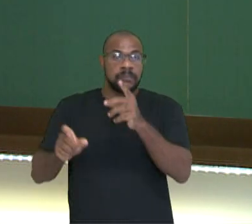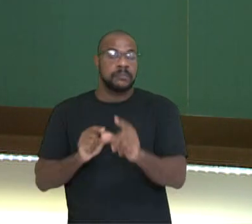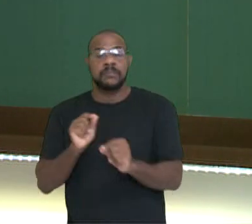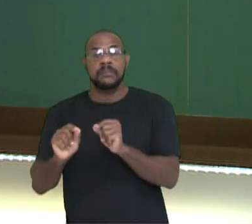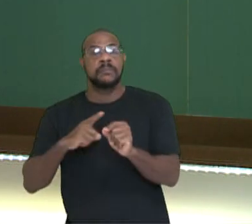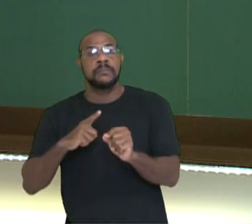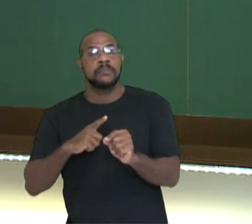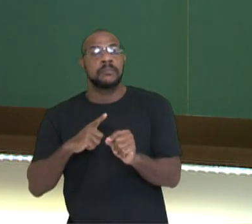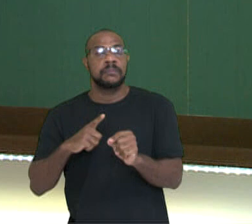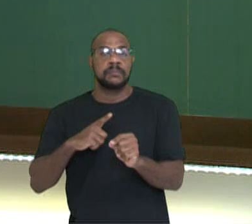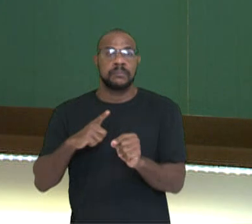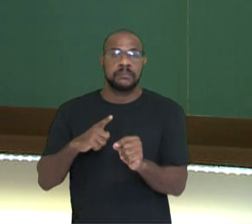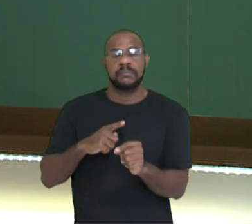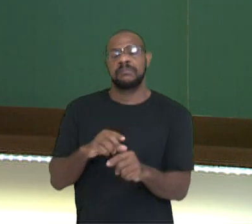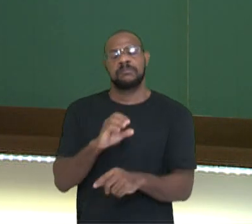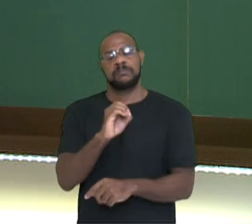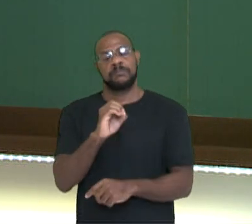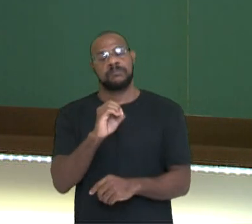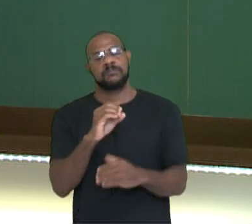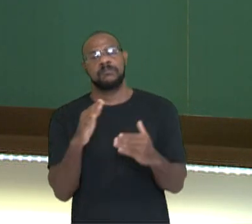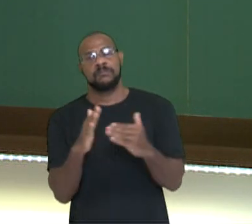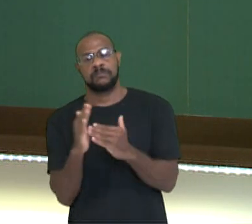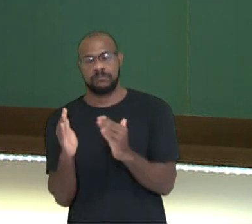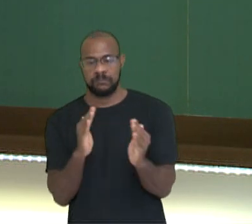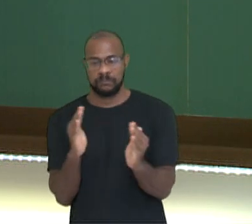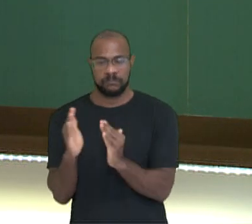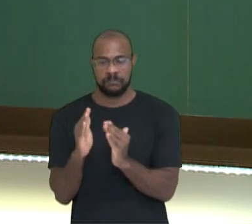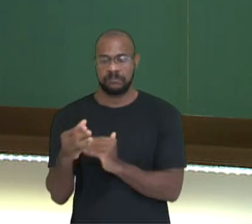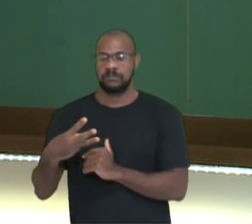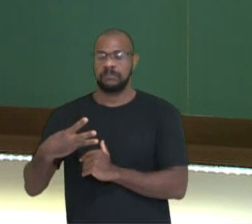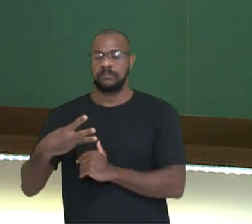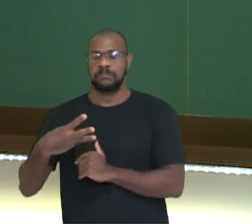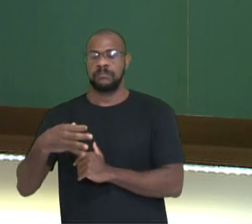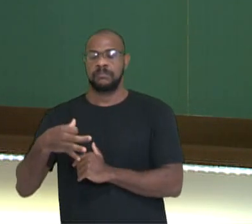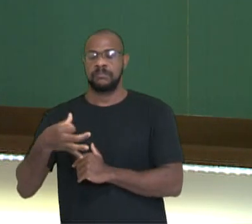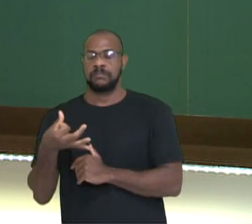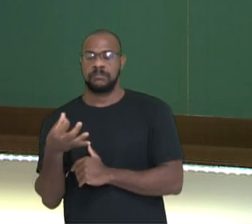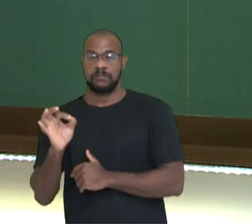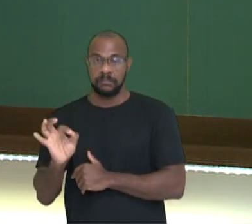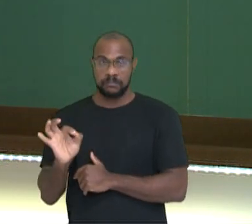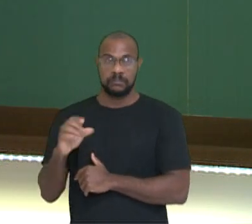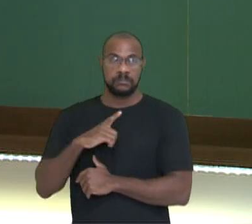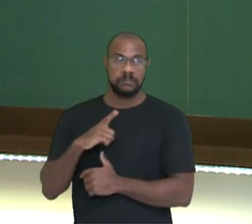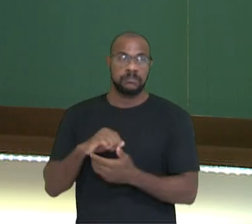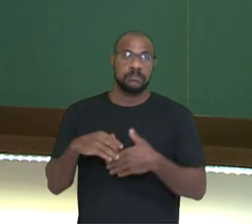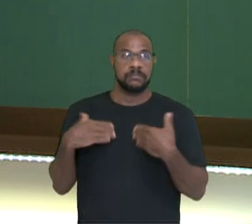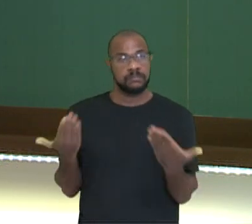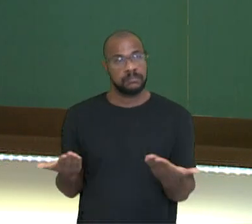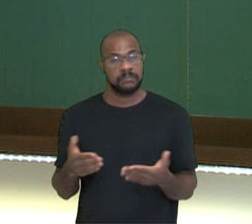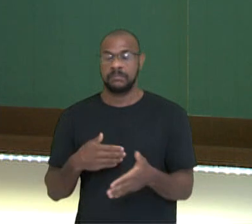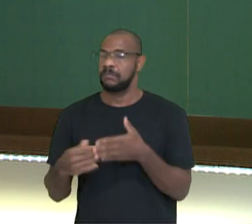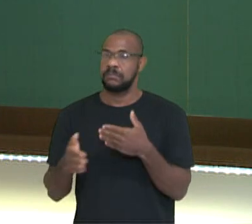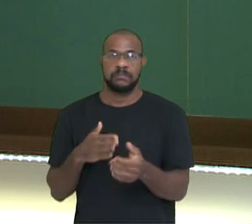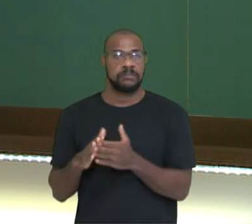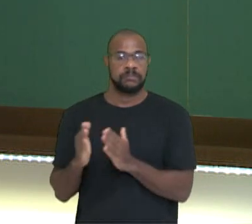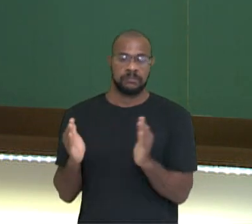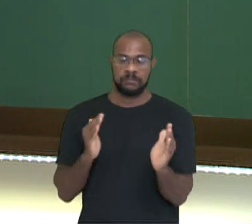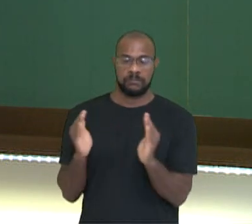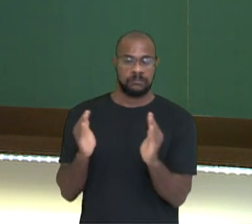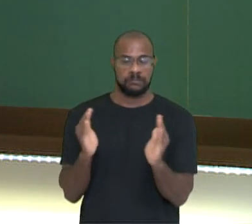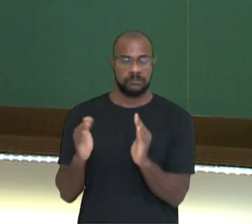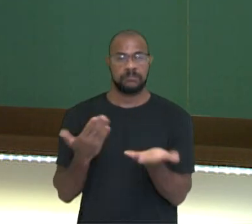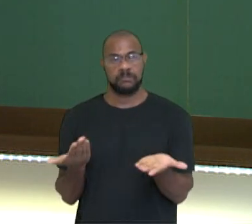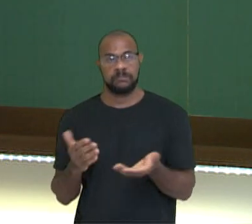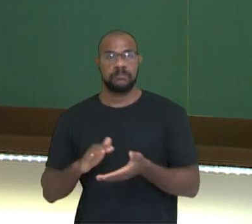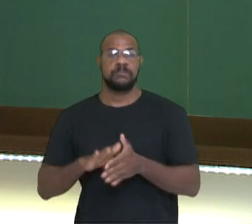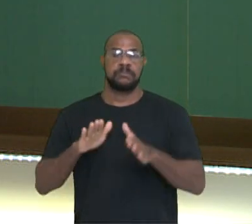estar no intervalo de 0 a 360, tá? Então, é um ângulo que pode estar em qualquer um dos 4